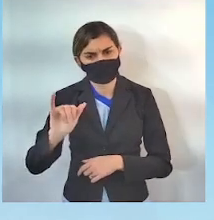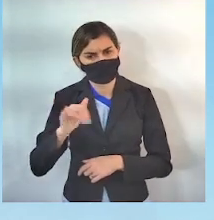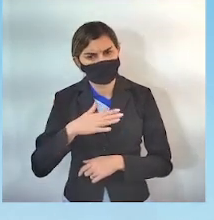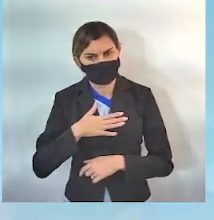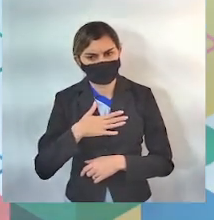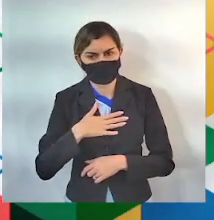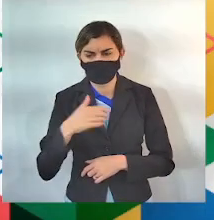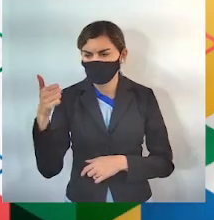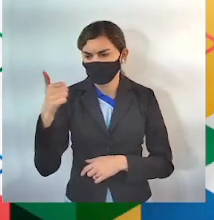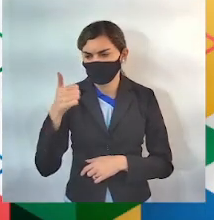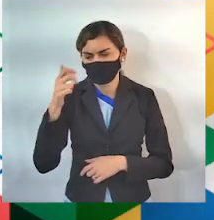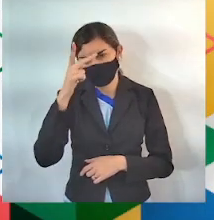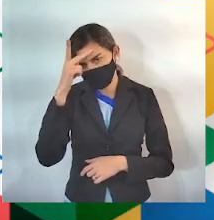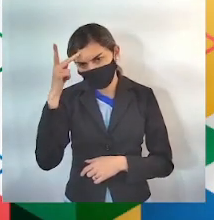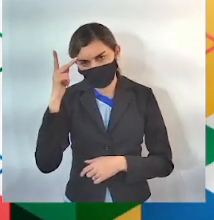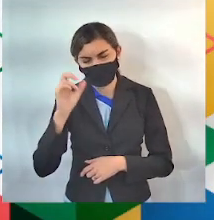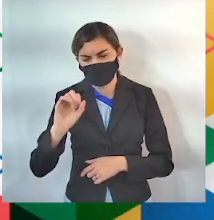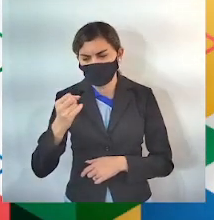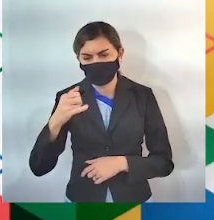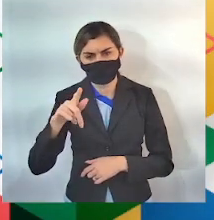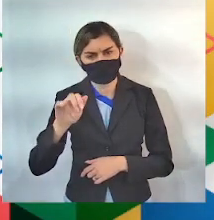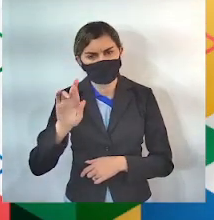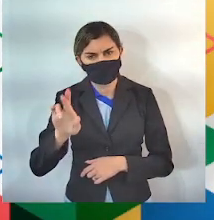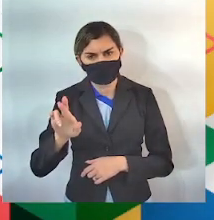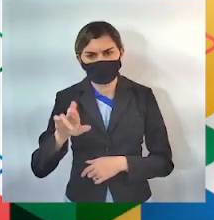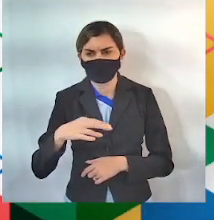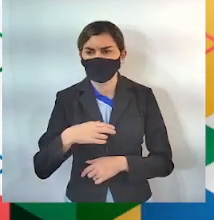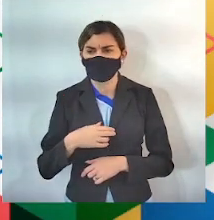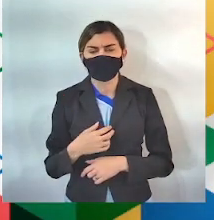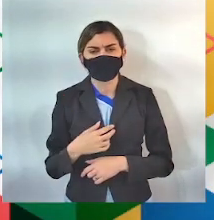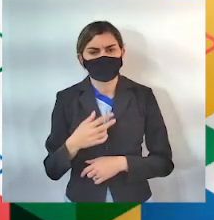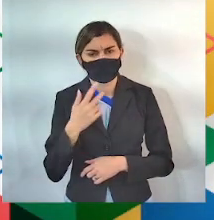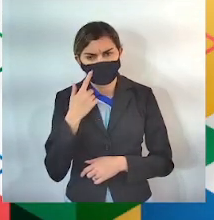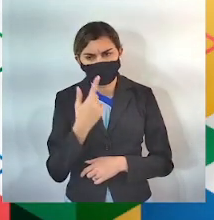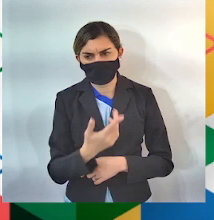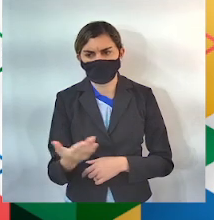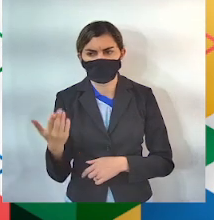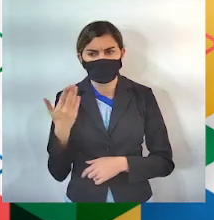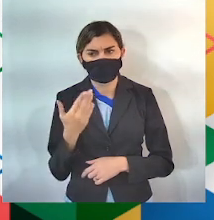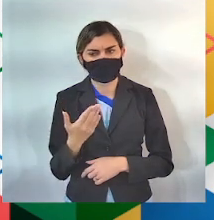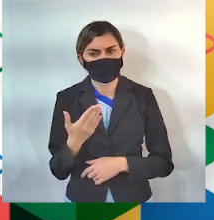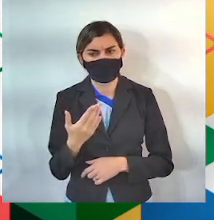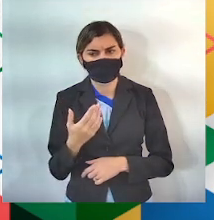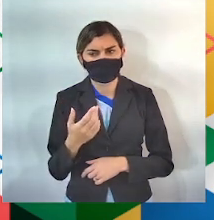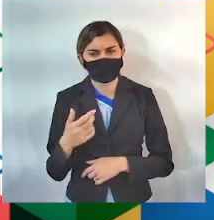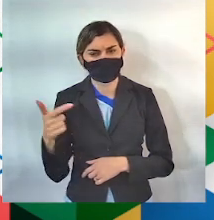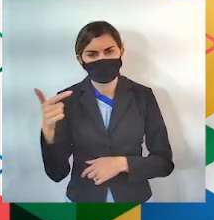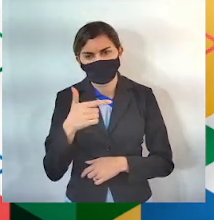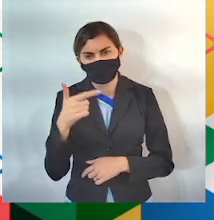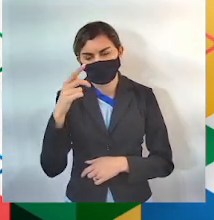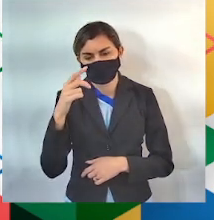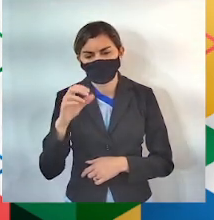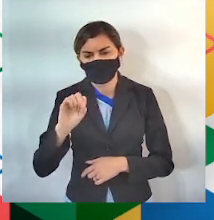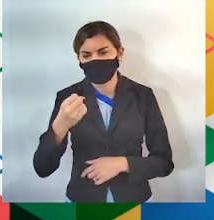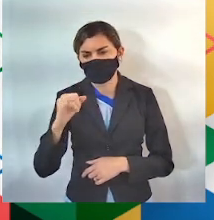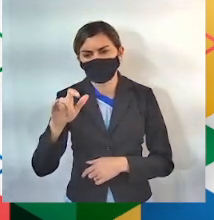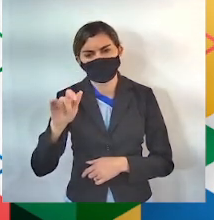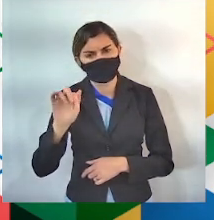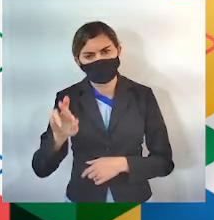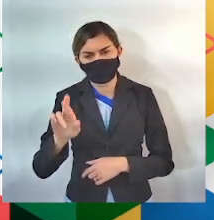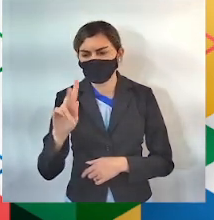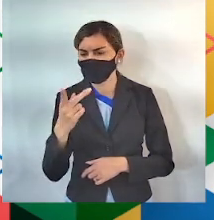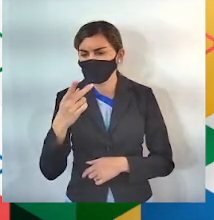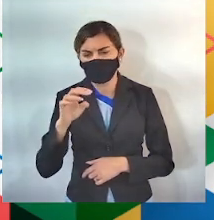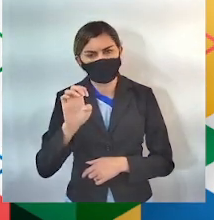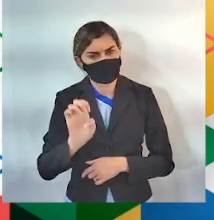para a primeira pessoa do singular, you, again, né, em forma inalterada, para a segunda do singular,